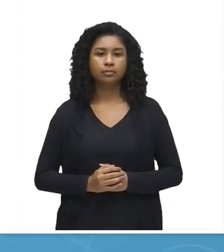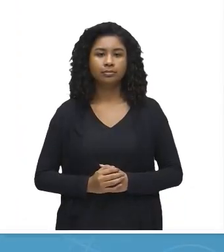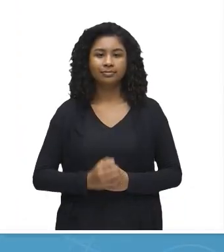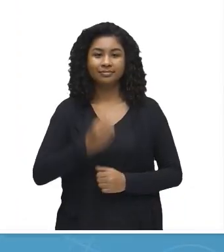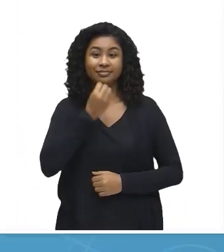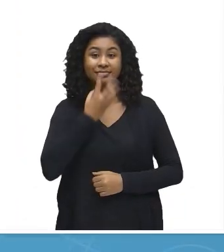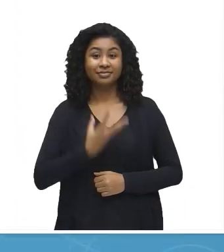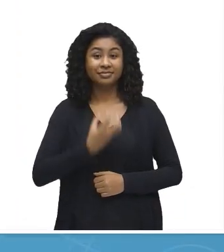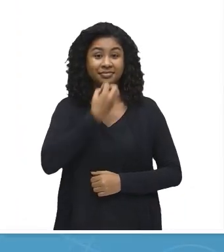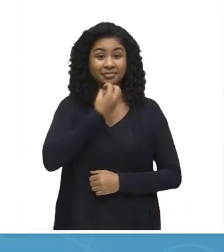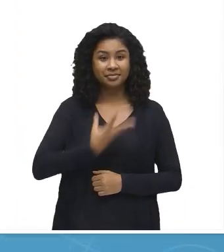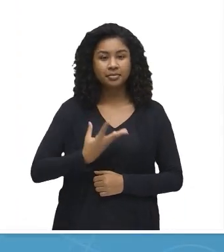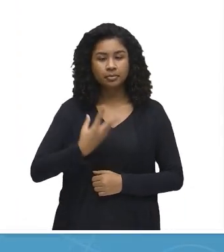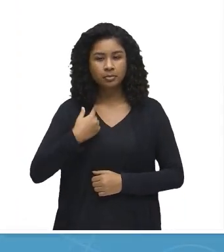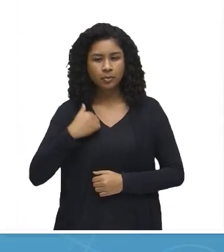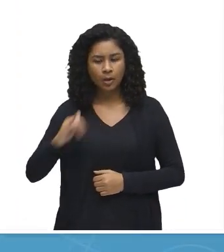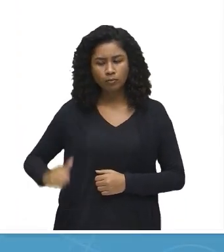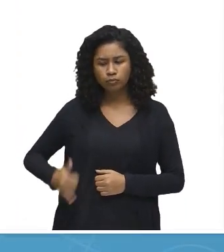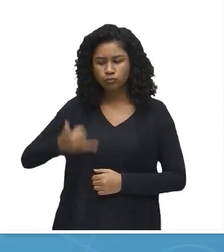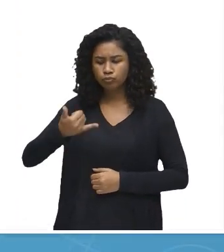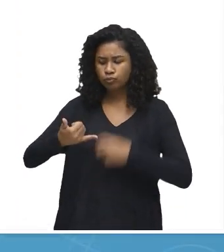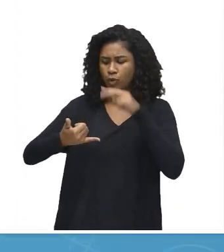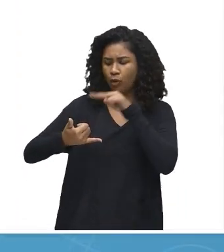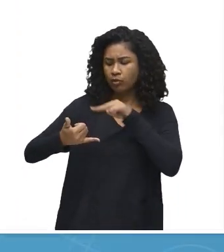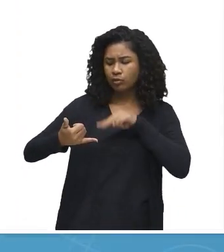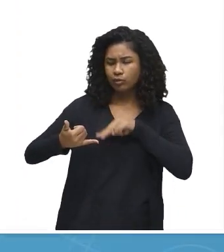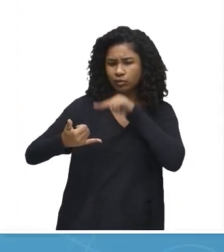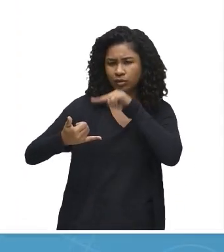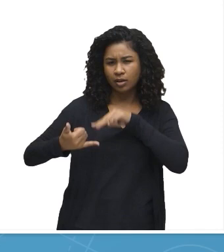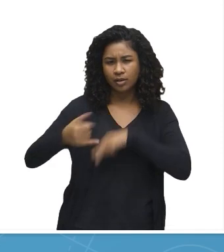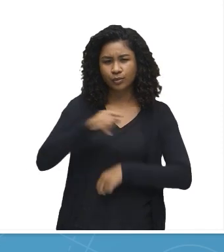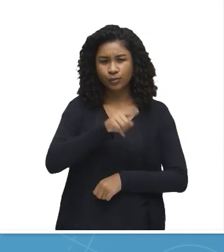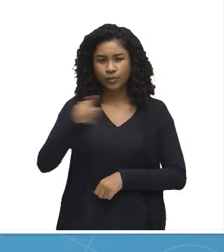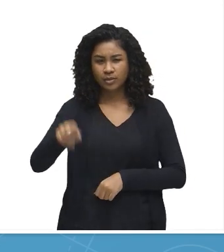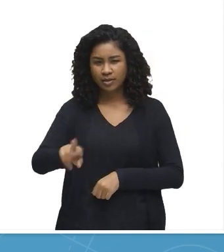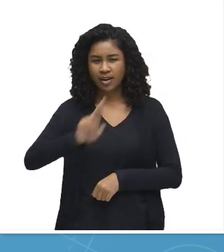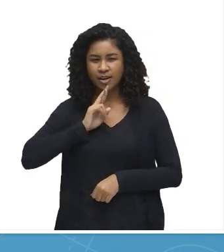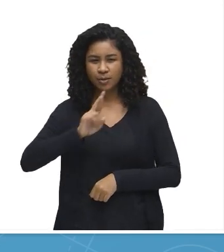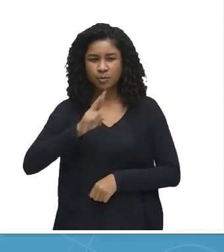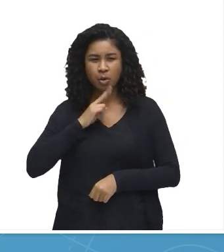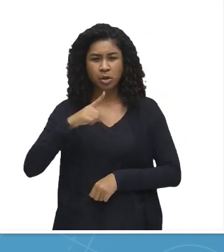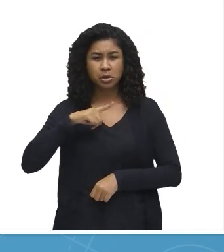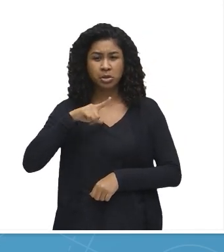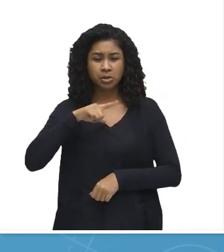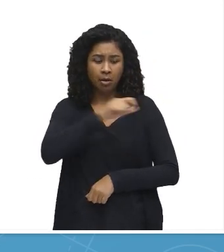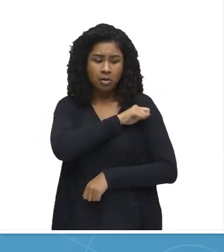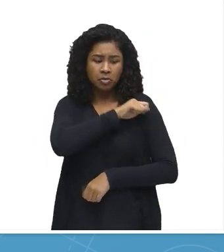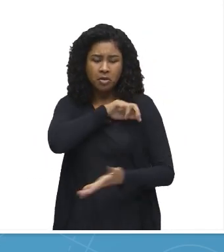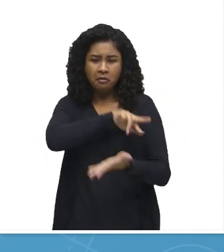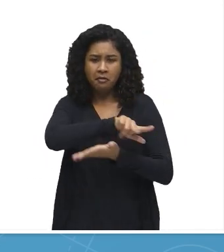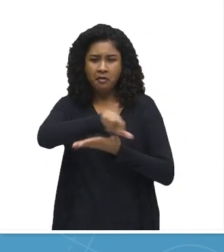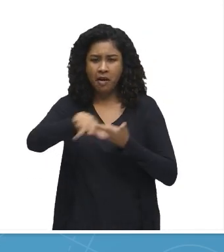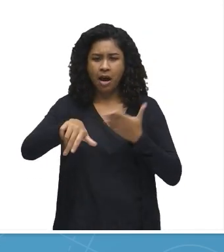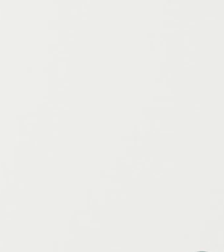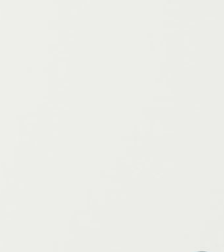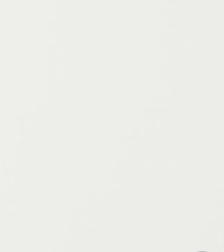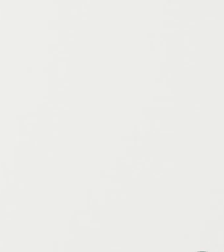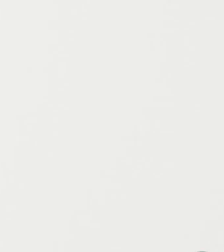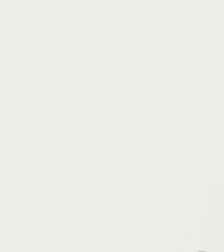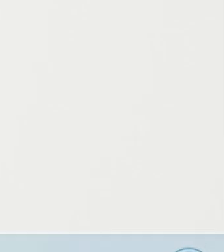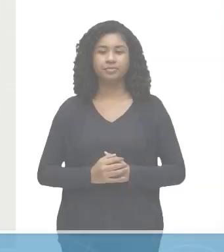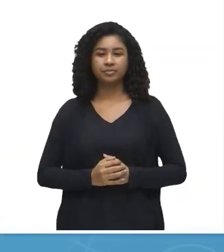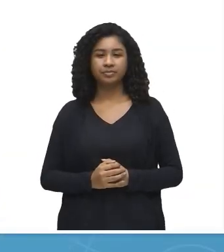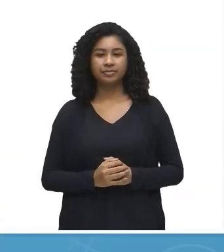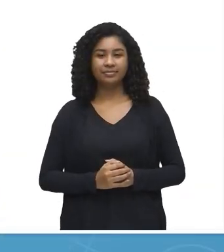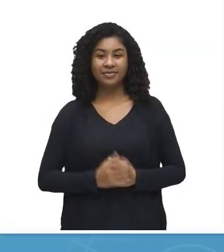O pessoal estava aqui conferindo as respostas de vocês, tá? Vários colocando aqui os comentários, né? Parabéns a todos. Vamos